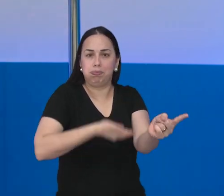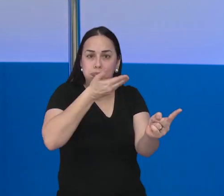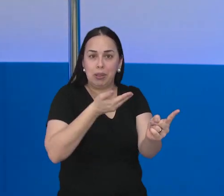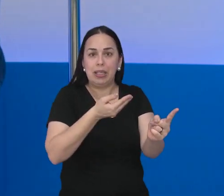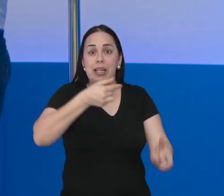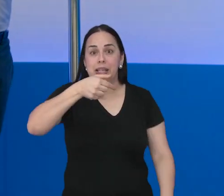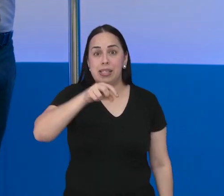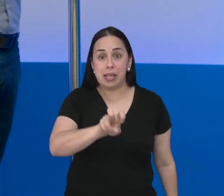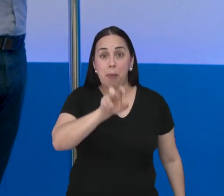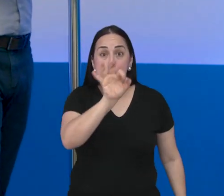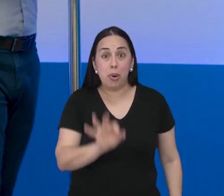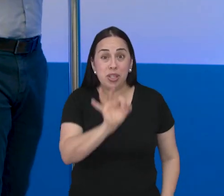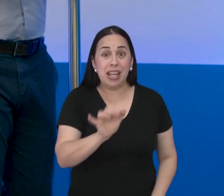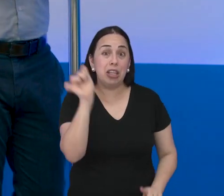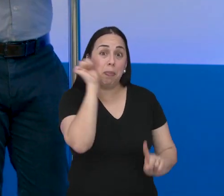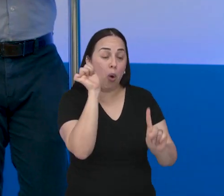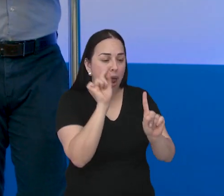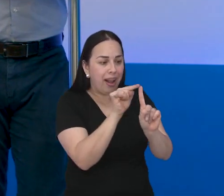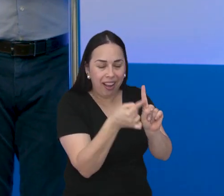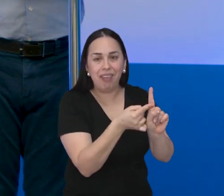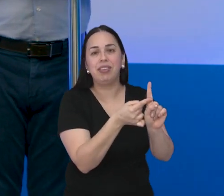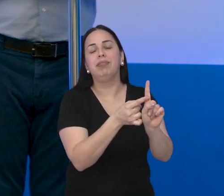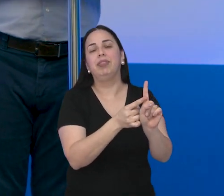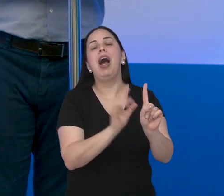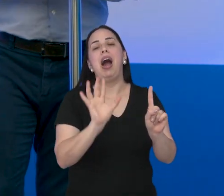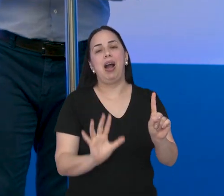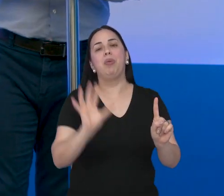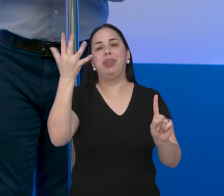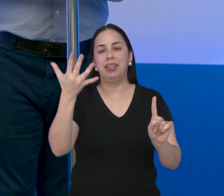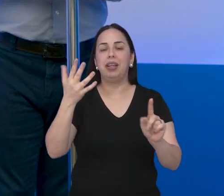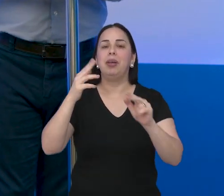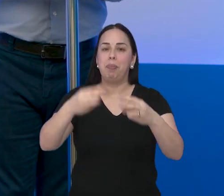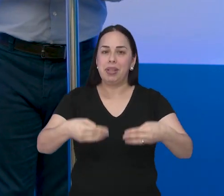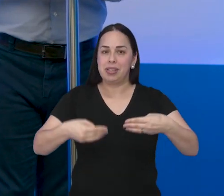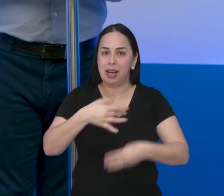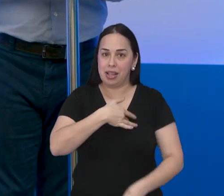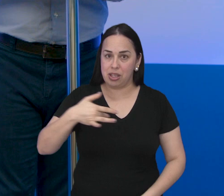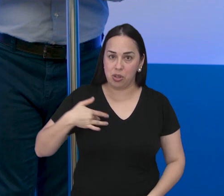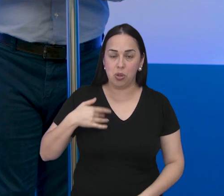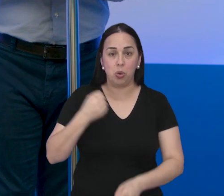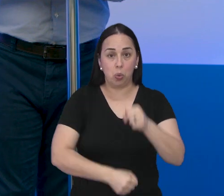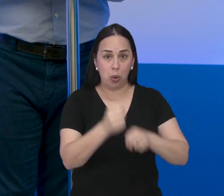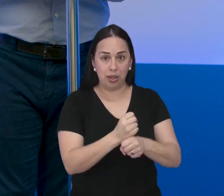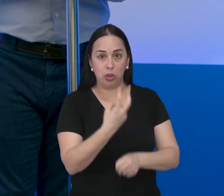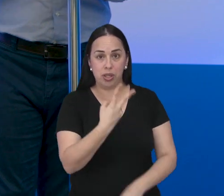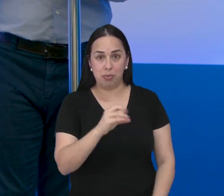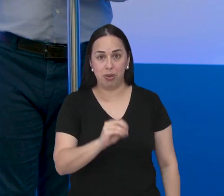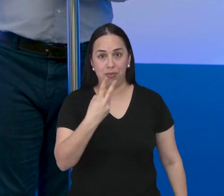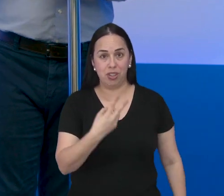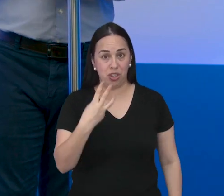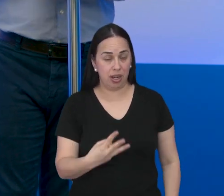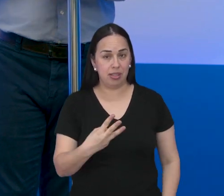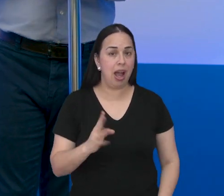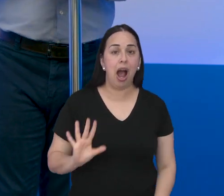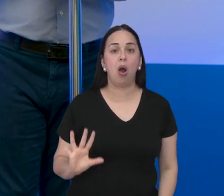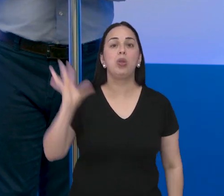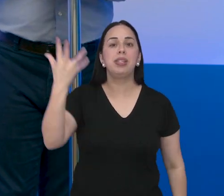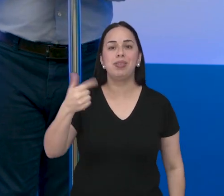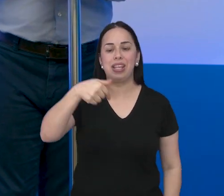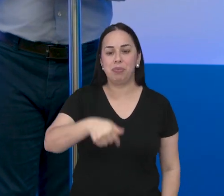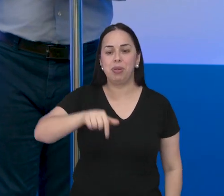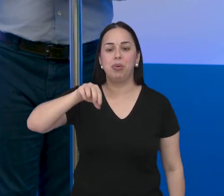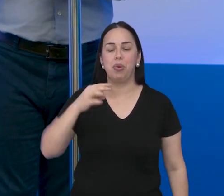um distúrbio que afeta cerca de 5% das mulheres grávidas. Segundo dados do Ministério da Saúde, em 2023